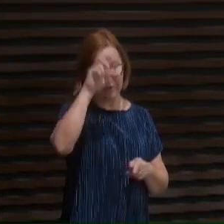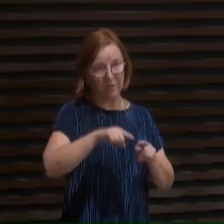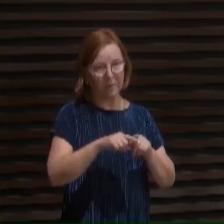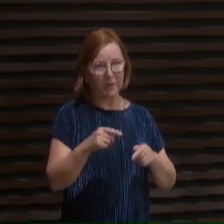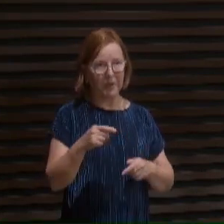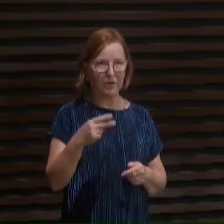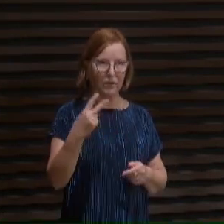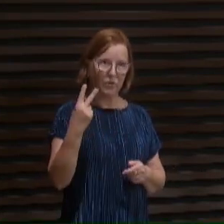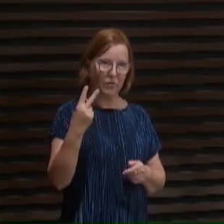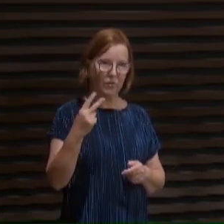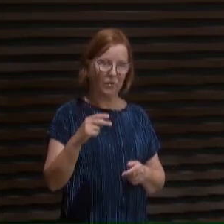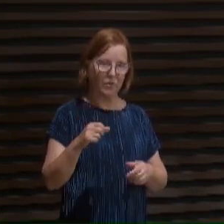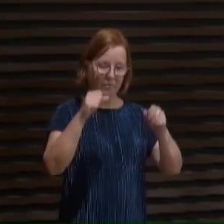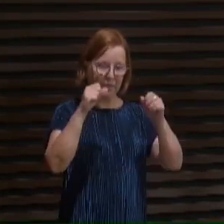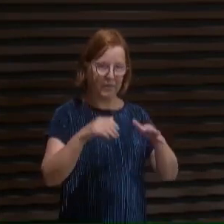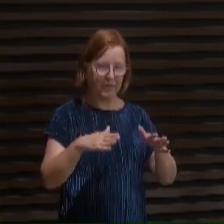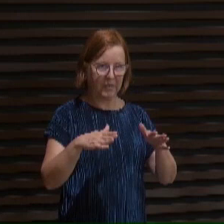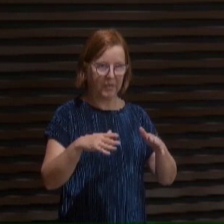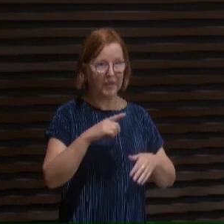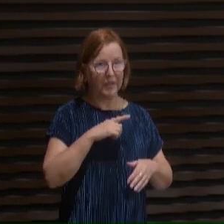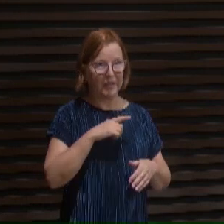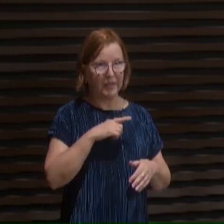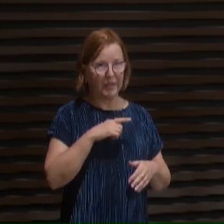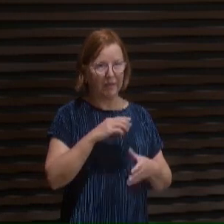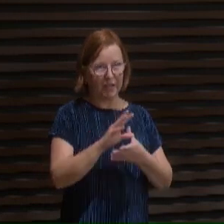sinais, houve imitação.